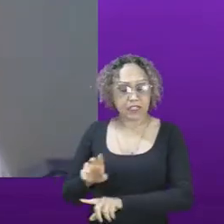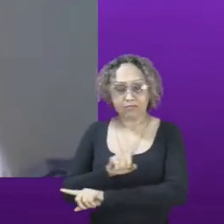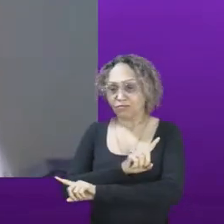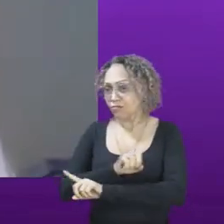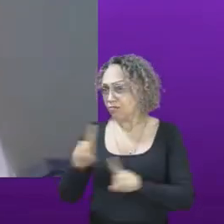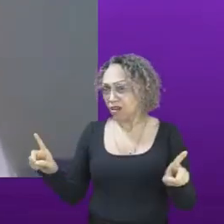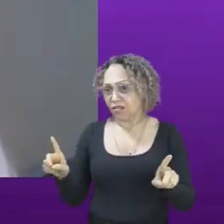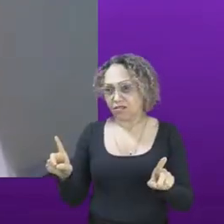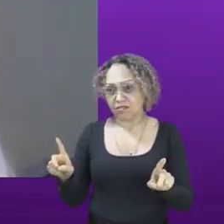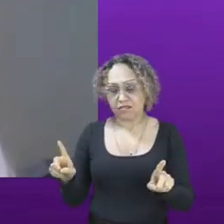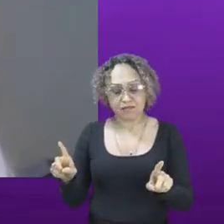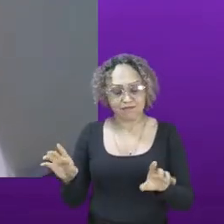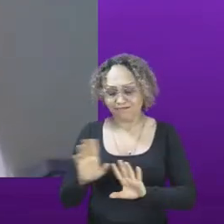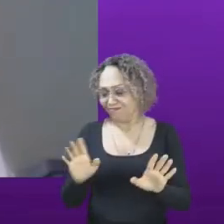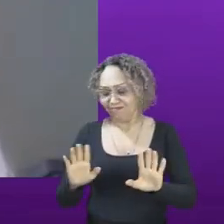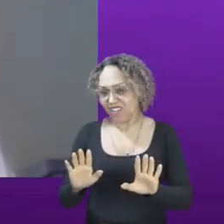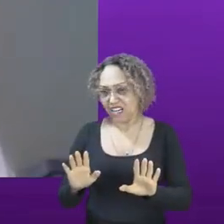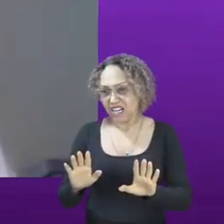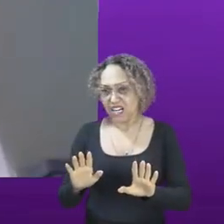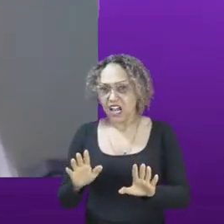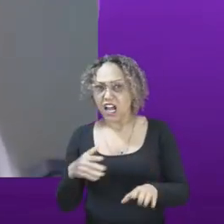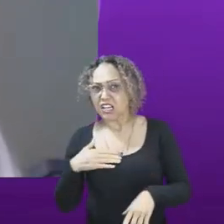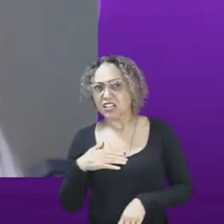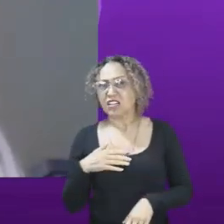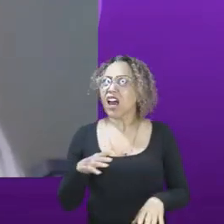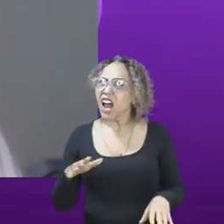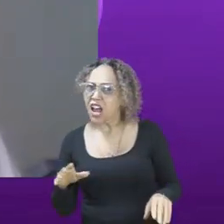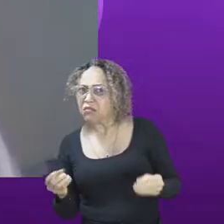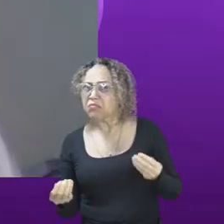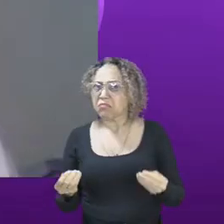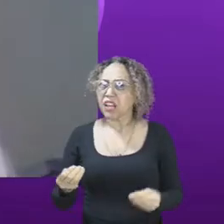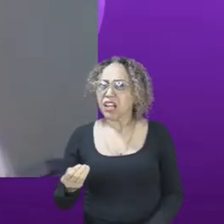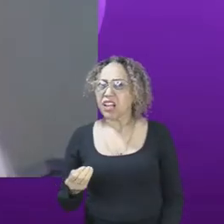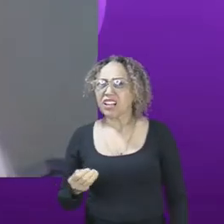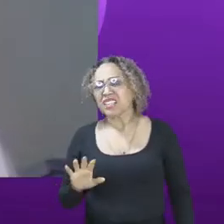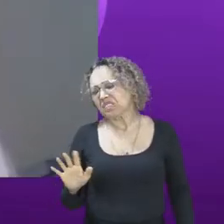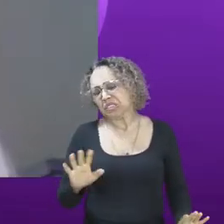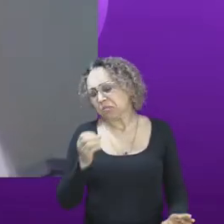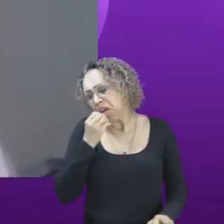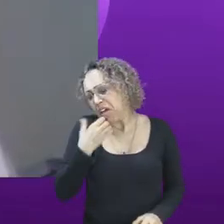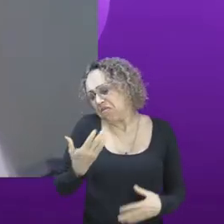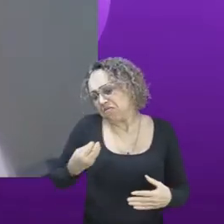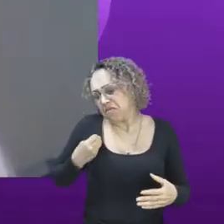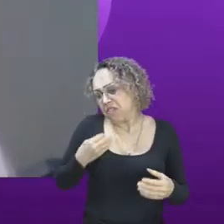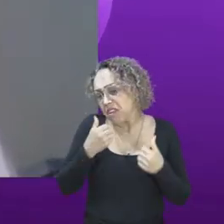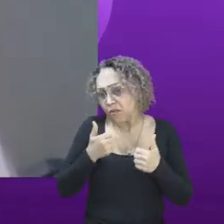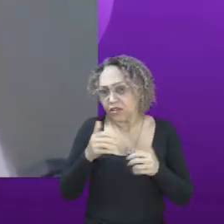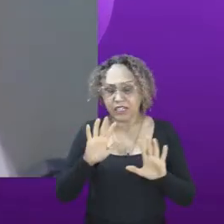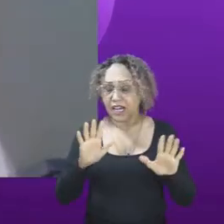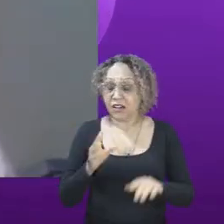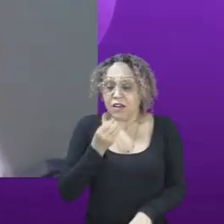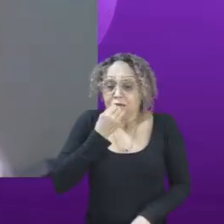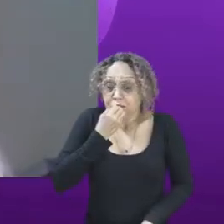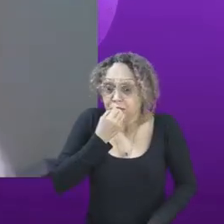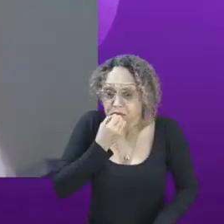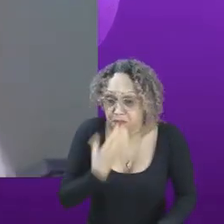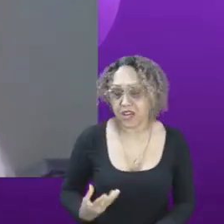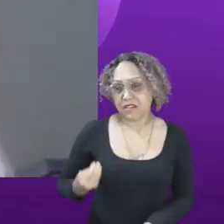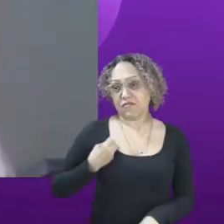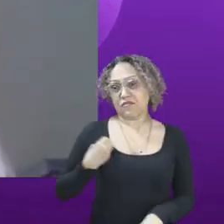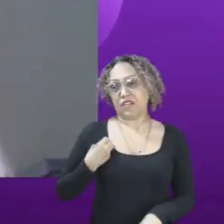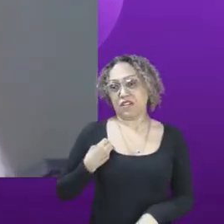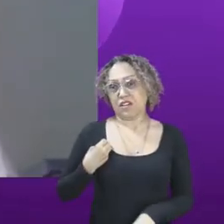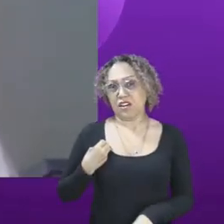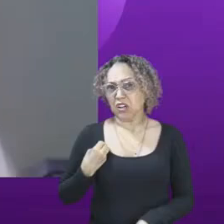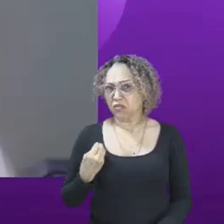não se negocia. A gente não vai abrir mão de bem viver. E quando a gente está dizendo bem viver, nós estamos falando,